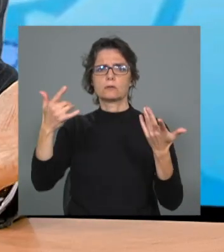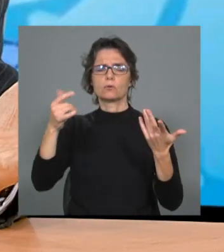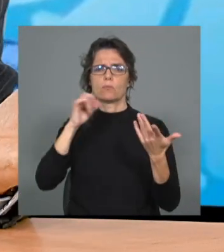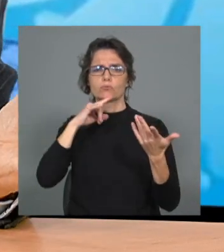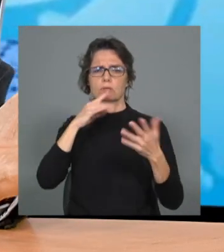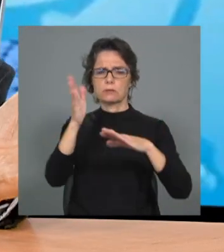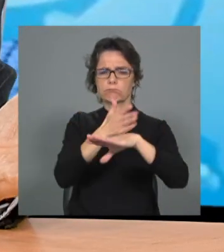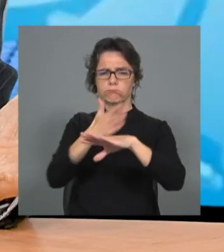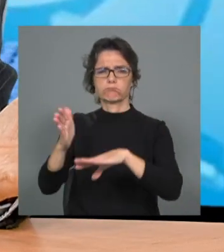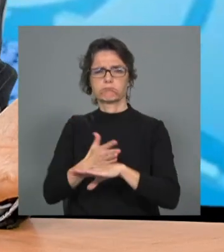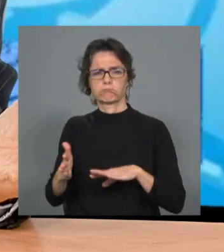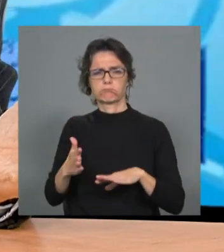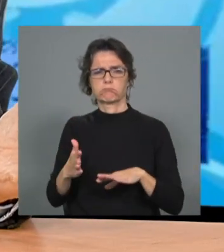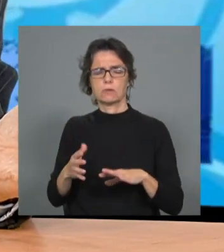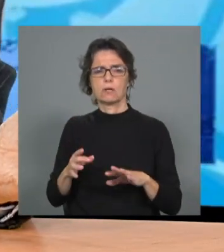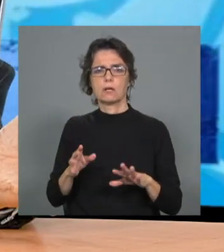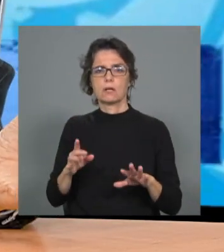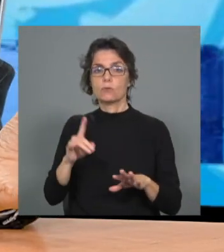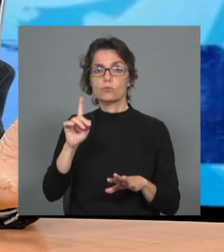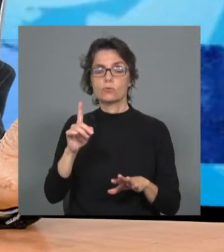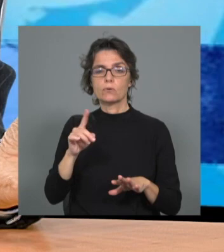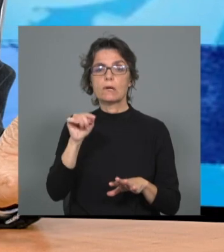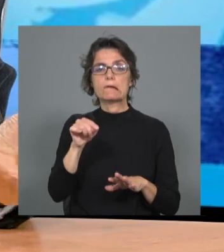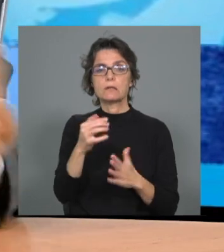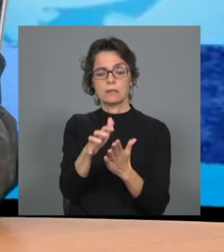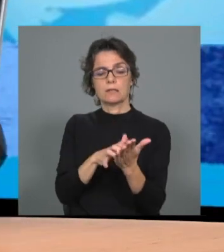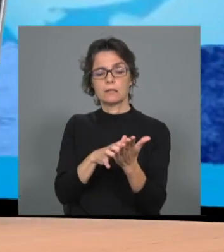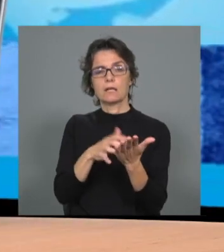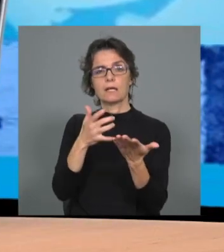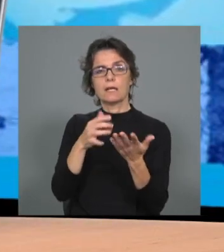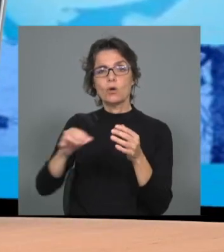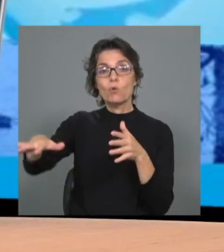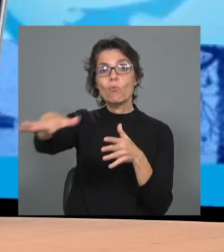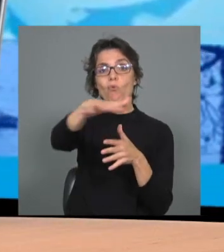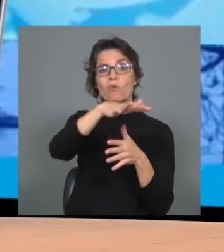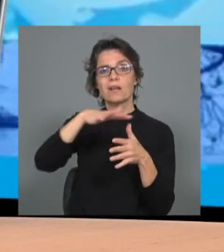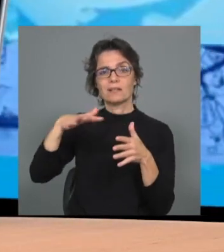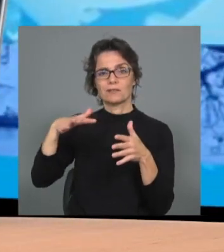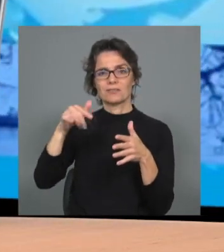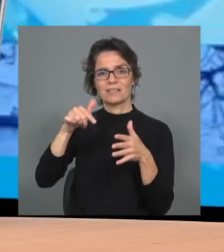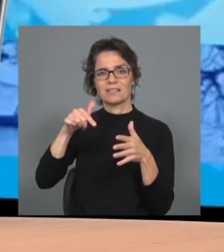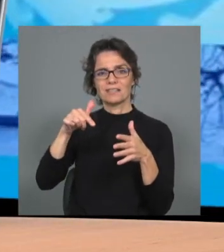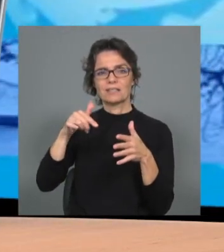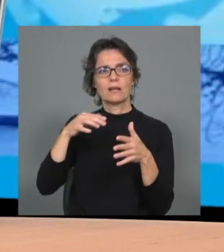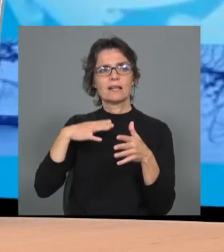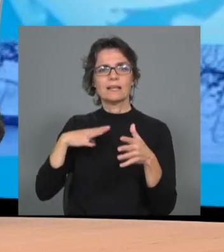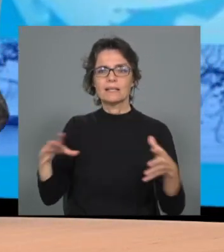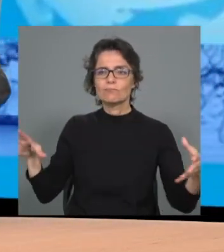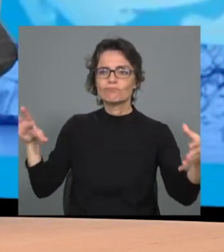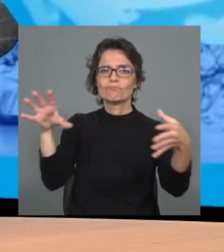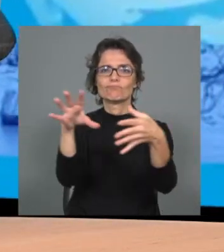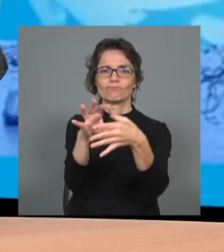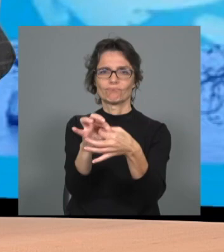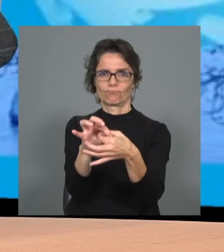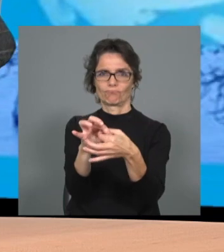disjuntivo de rupturas, mas é um reino que agrega, que congrega, que reúne.